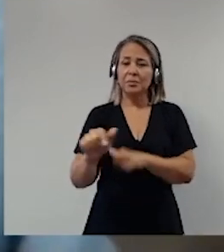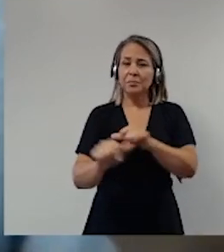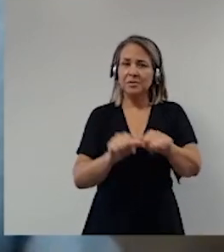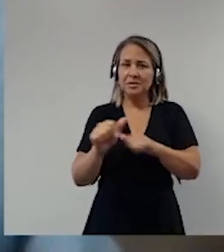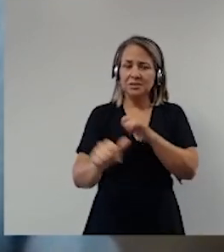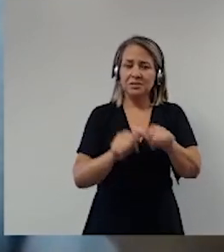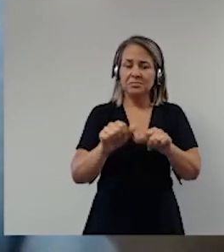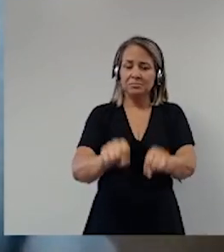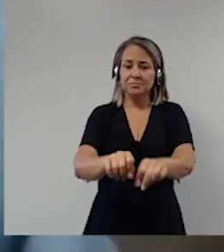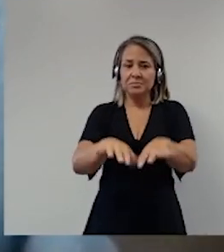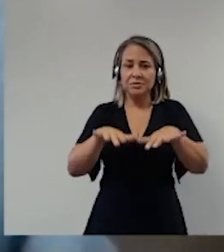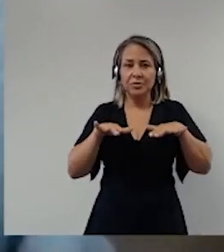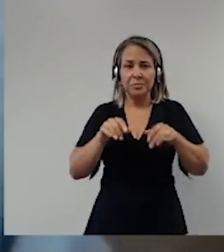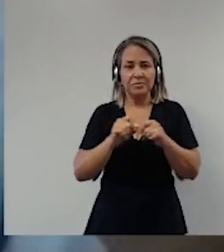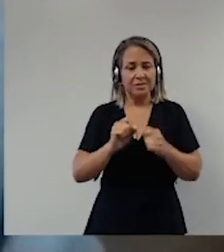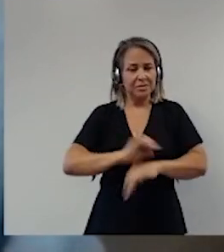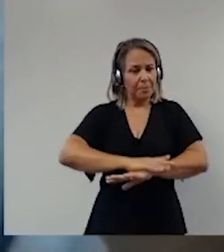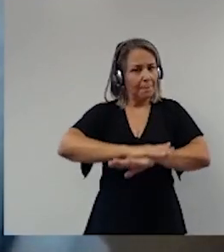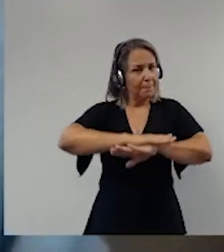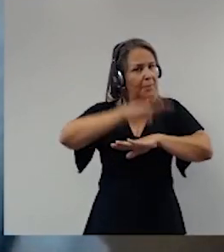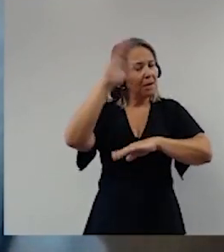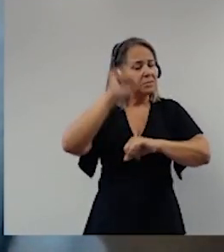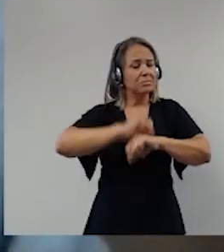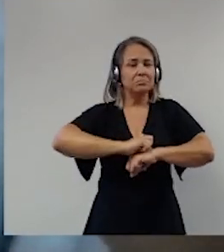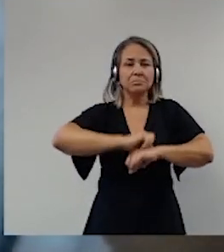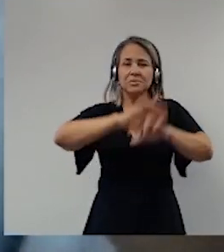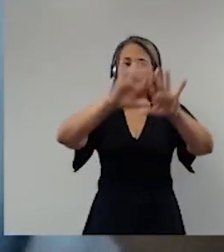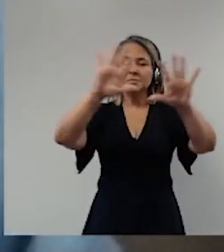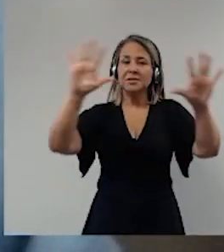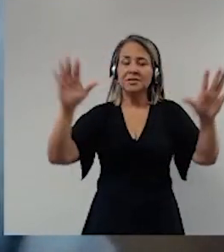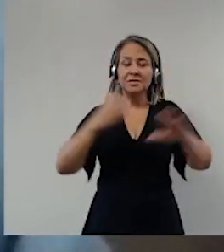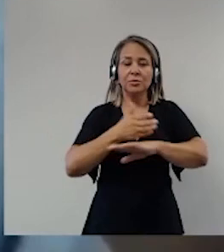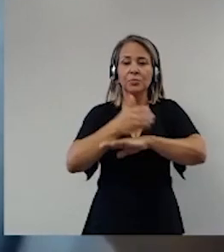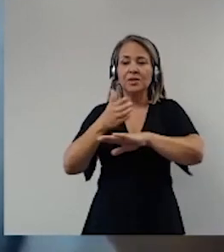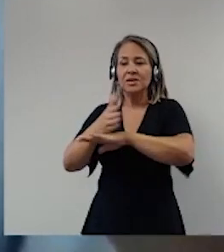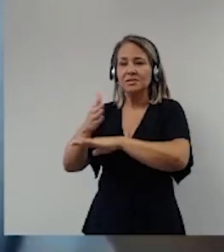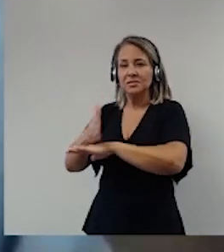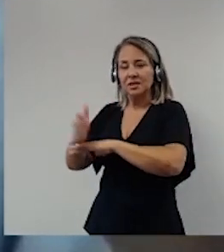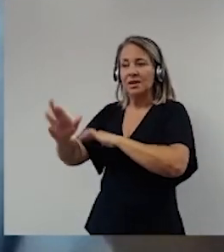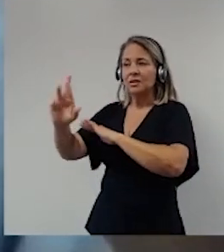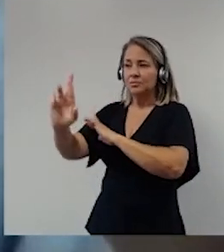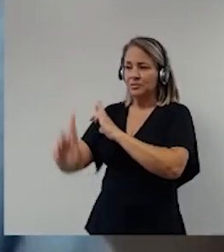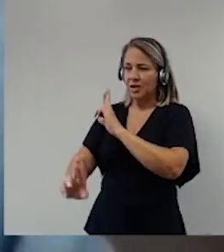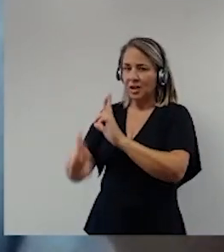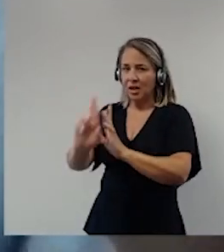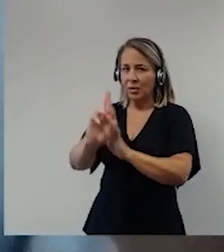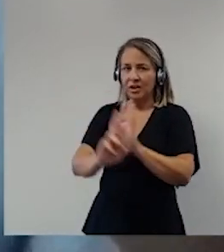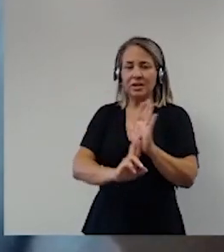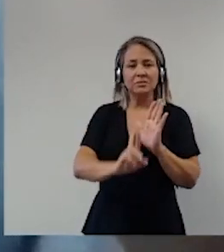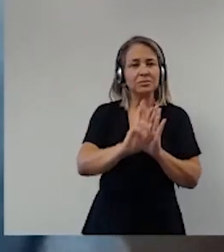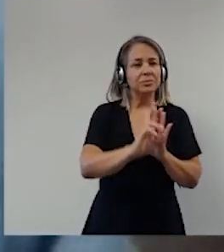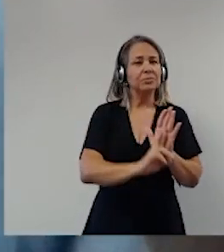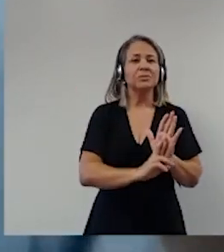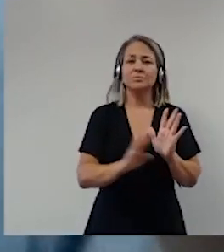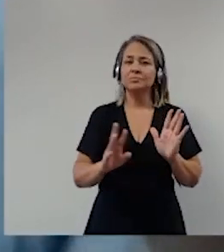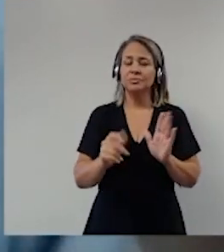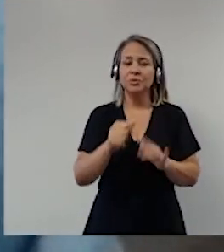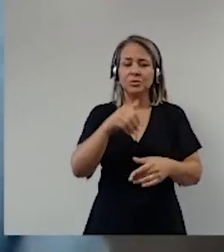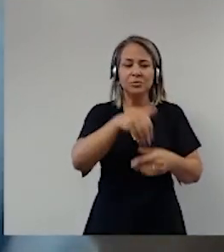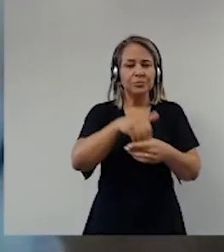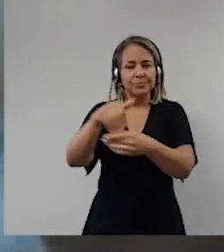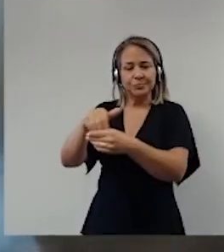que fosse implementada uma maior transparência e um maior acesso, por exemplo, aos votos dos relatores, aos votos